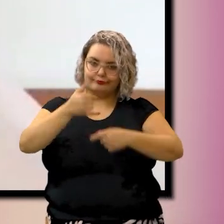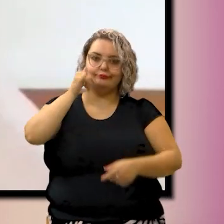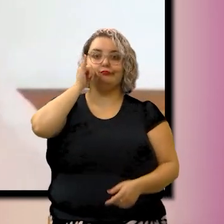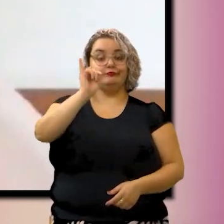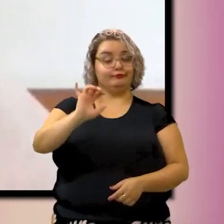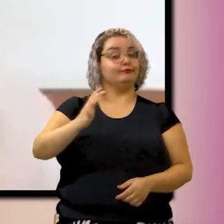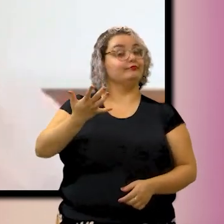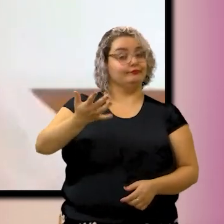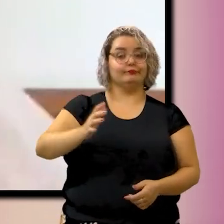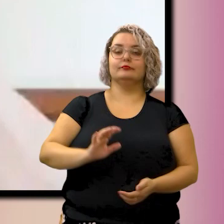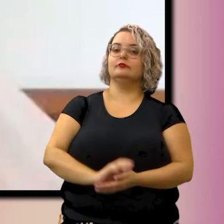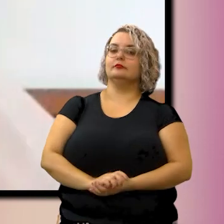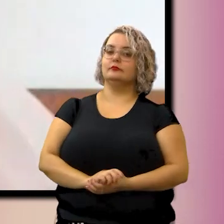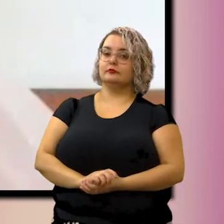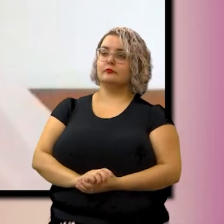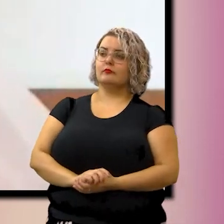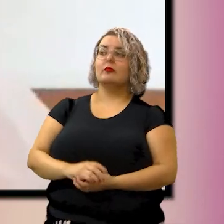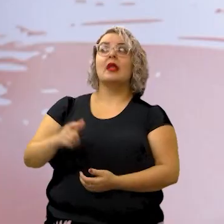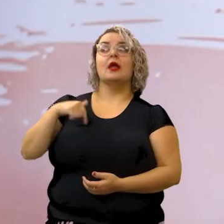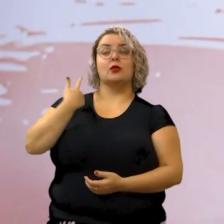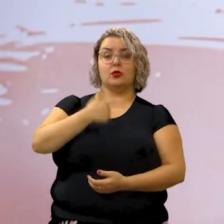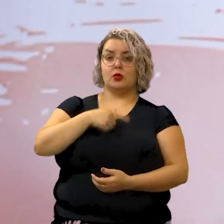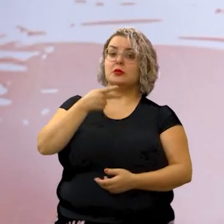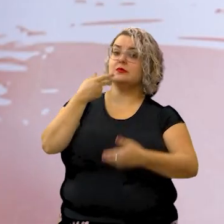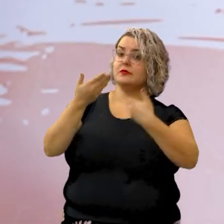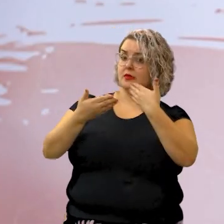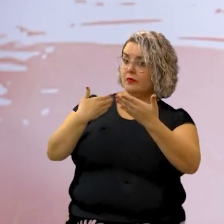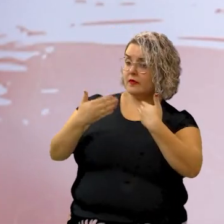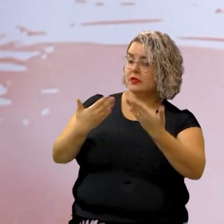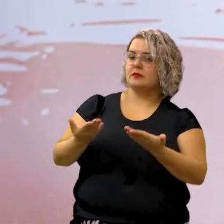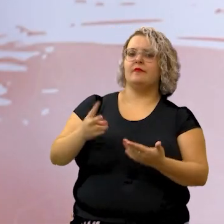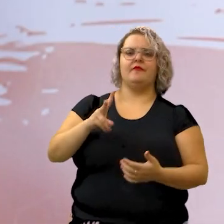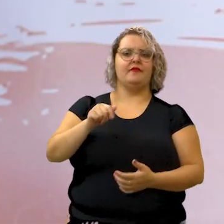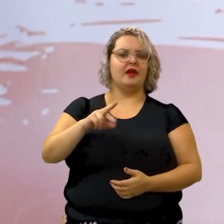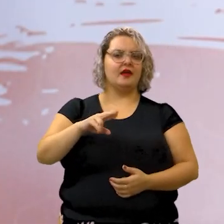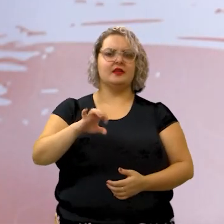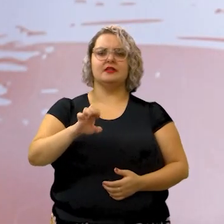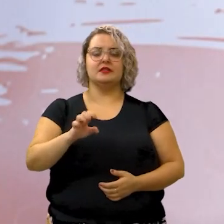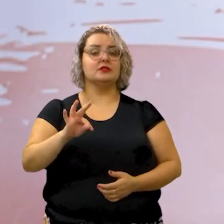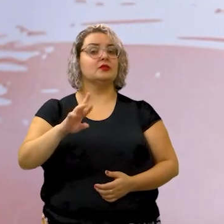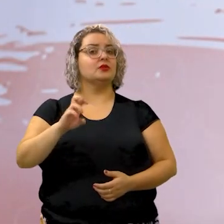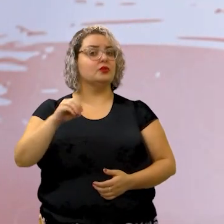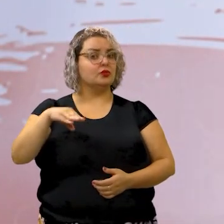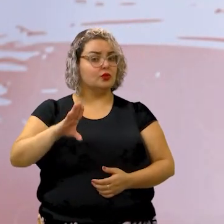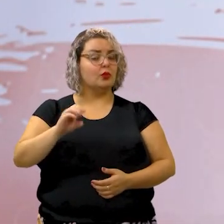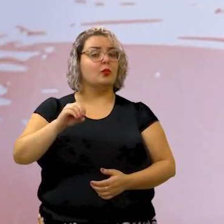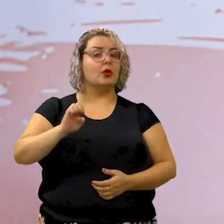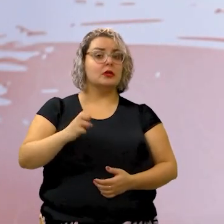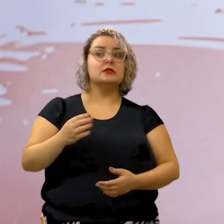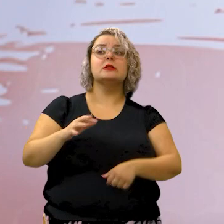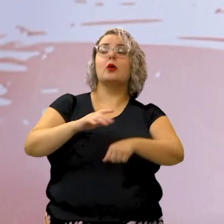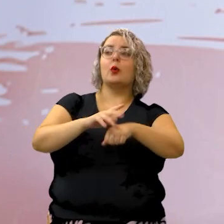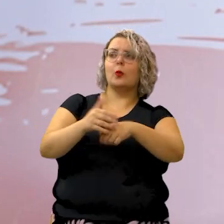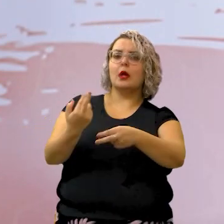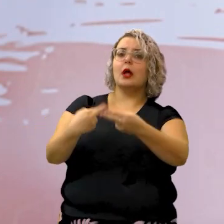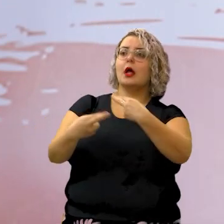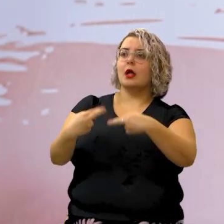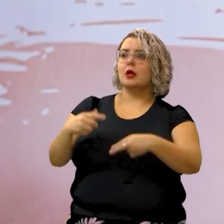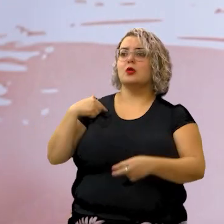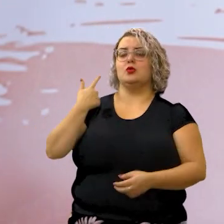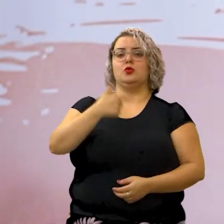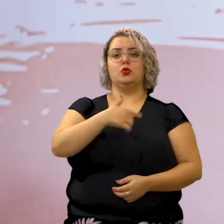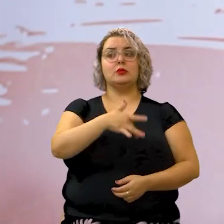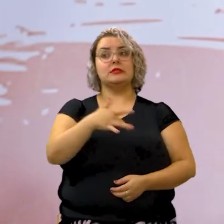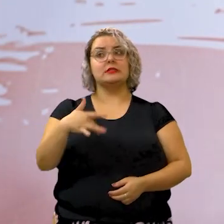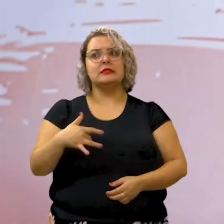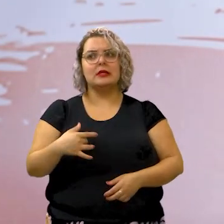medicação para evitar que isso aconteça. A gente citou aí ao longo da nossa conversa, né, varizes, trombose, né, são doenças